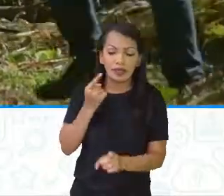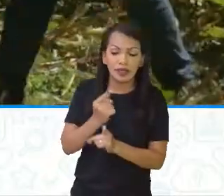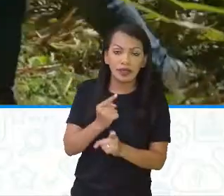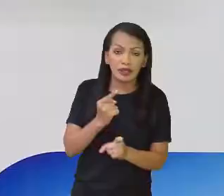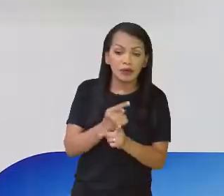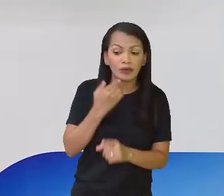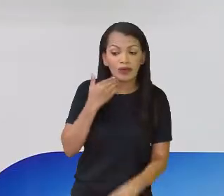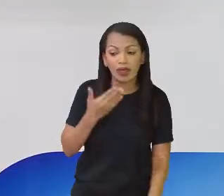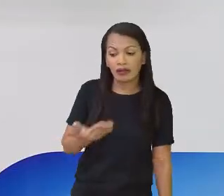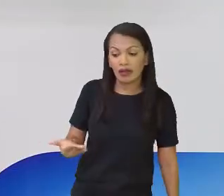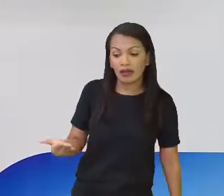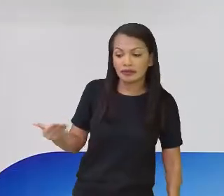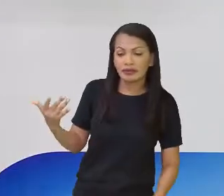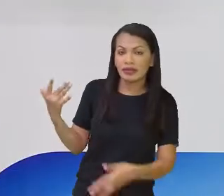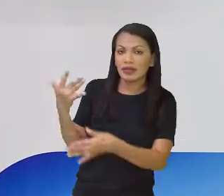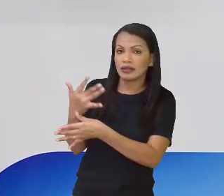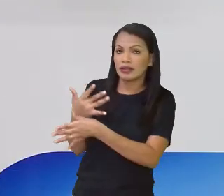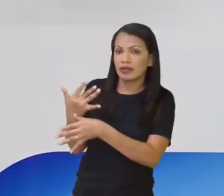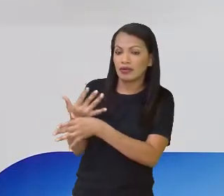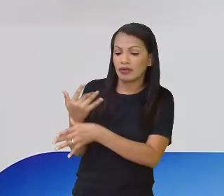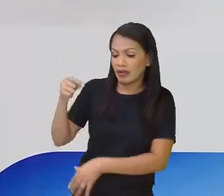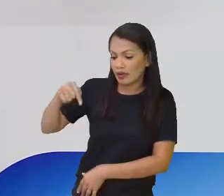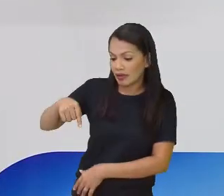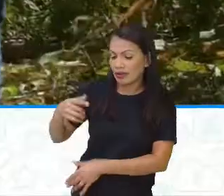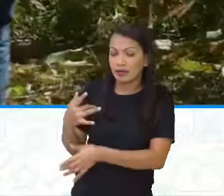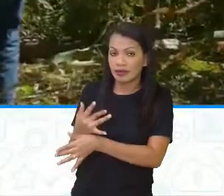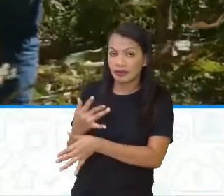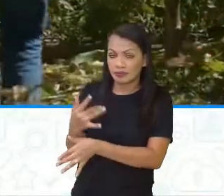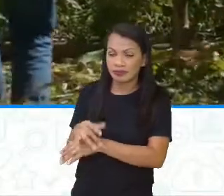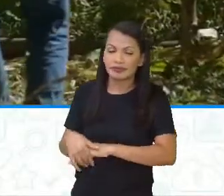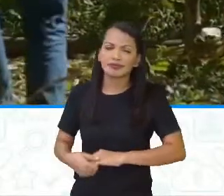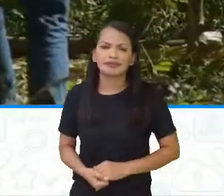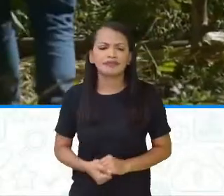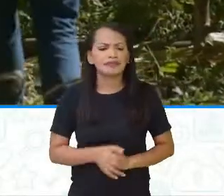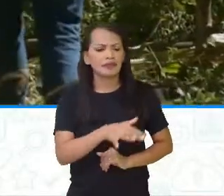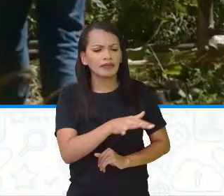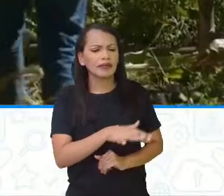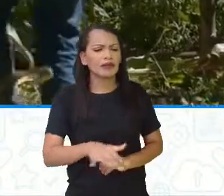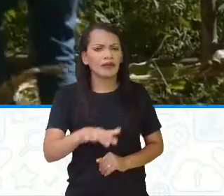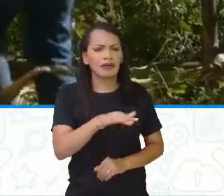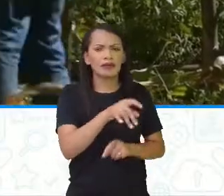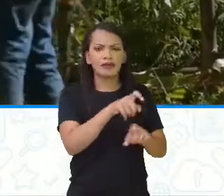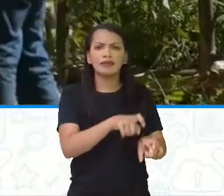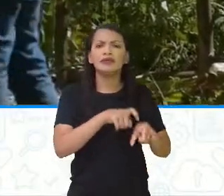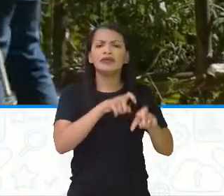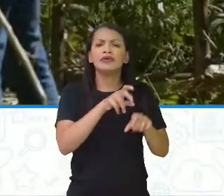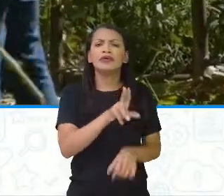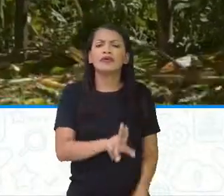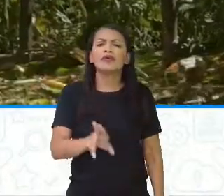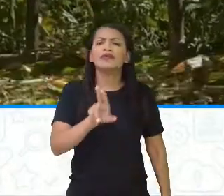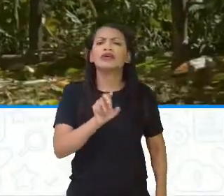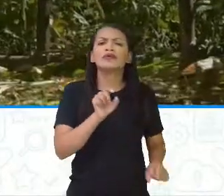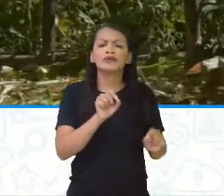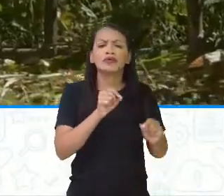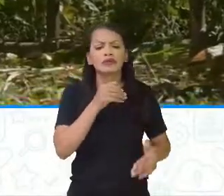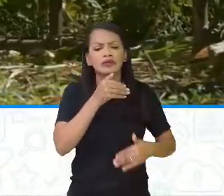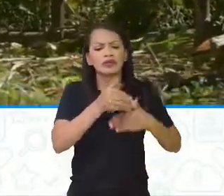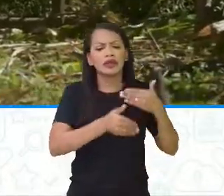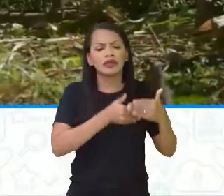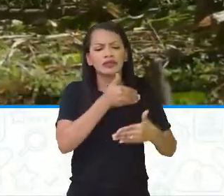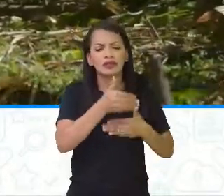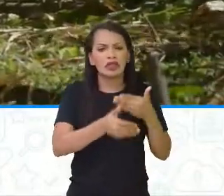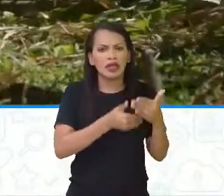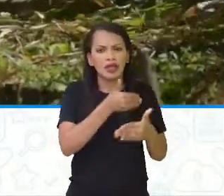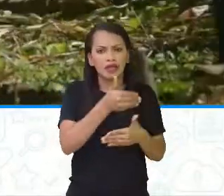lá na cidade ou aqui na cidade. Então, o espaço rural, que a gente conhece campo, é utilizado para um desenvolvimento de atividades